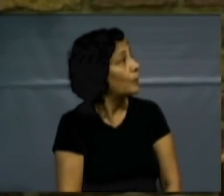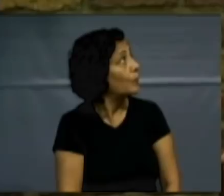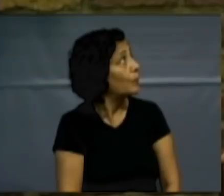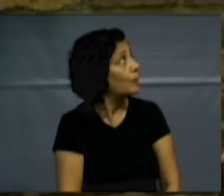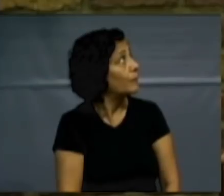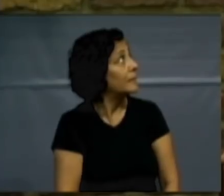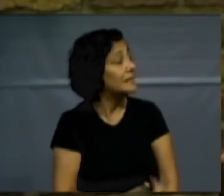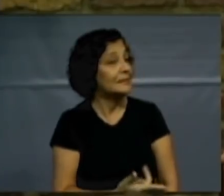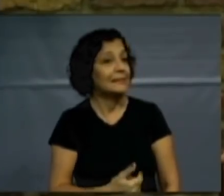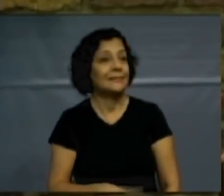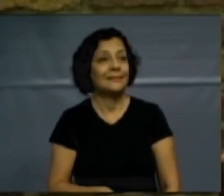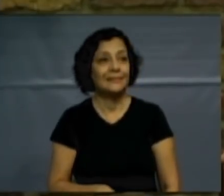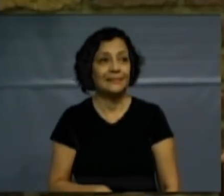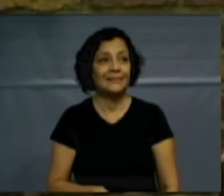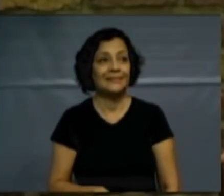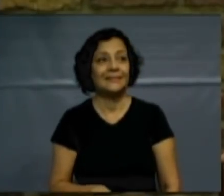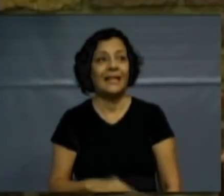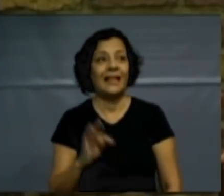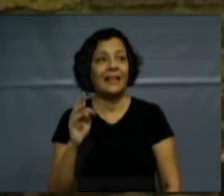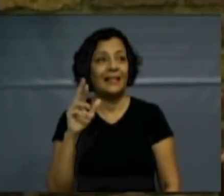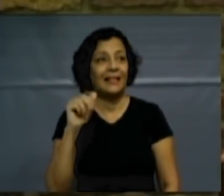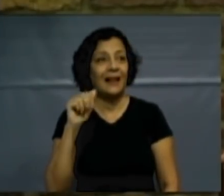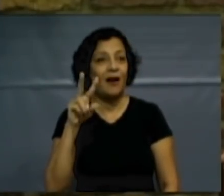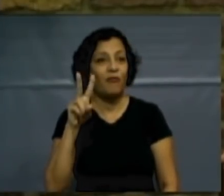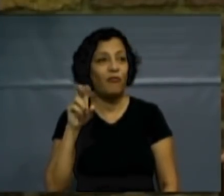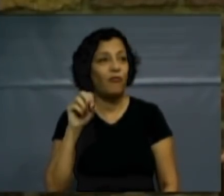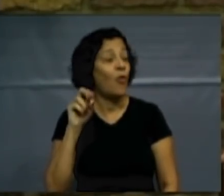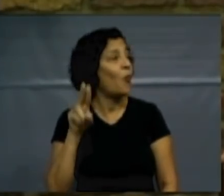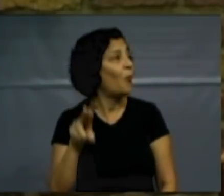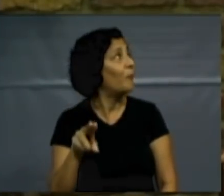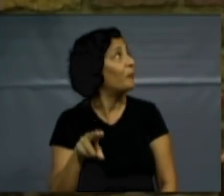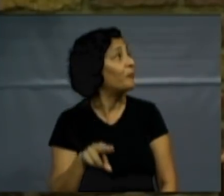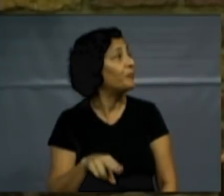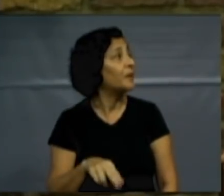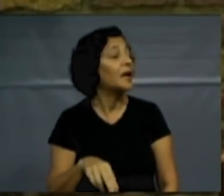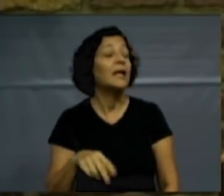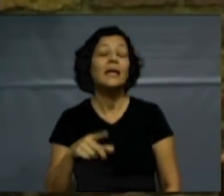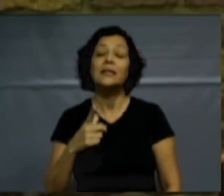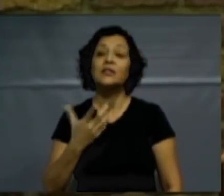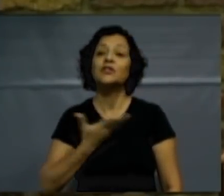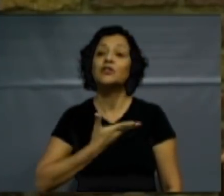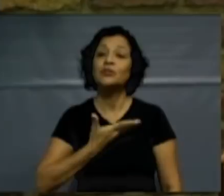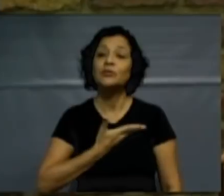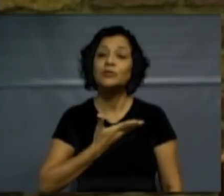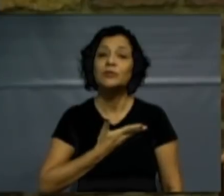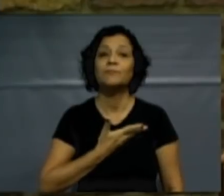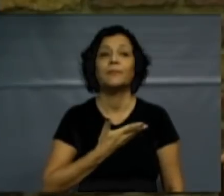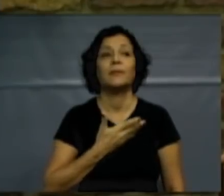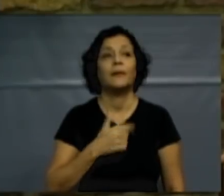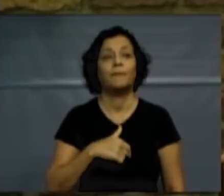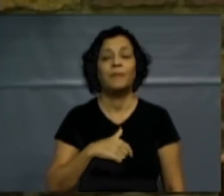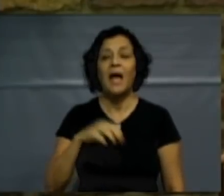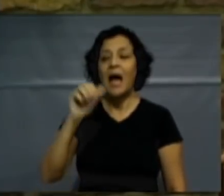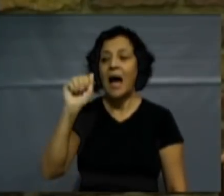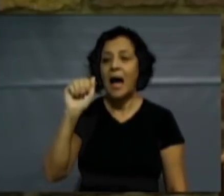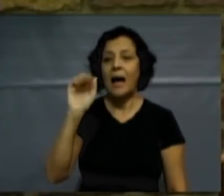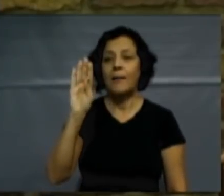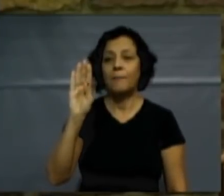Valdir, não tem jeito, acho que travou mesmo de vez, cara. Mas ele tinha uma grande companheira chamada